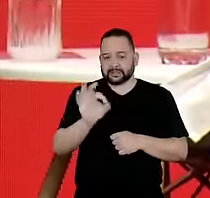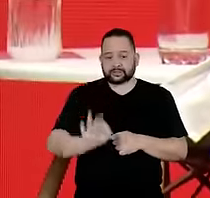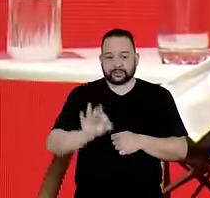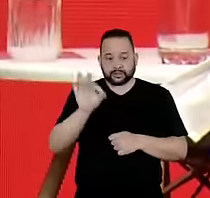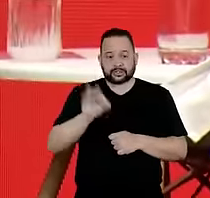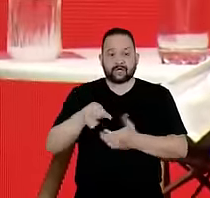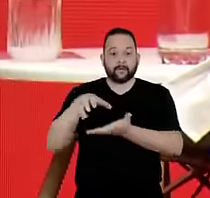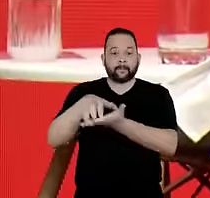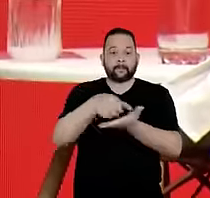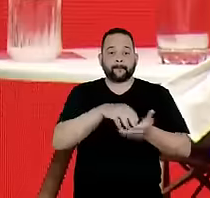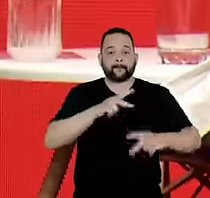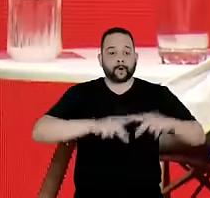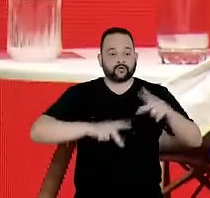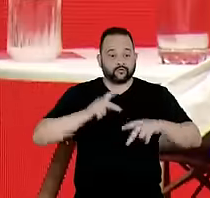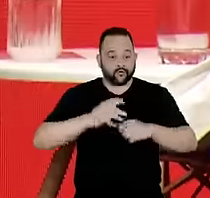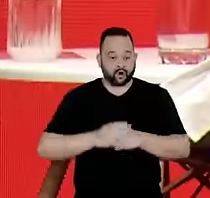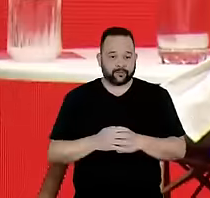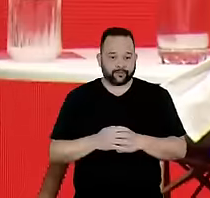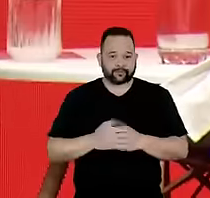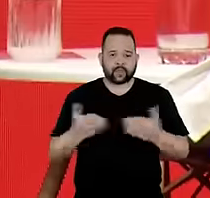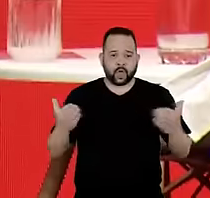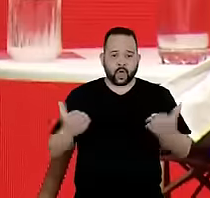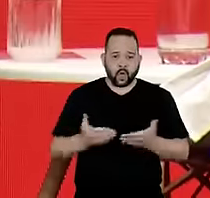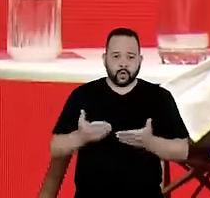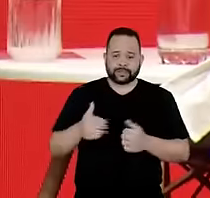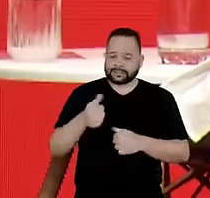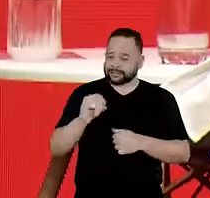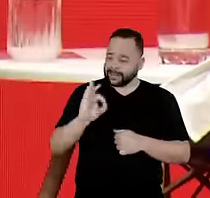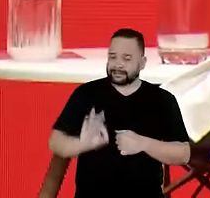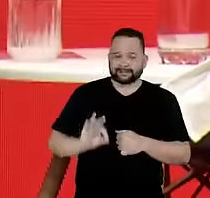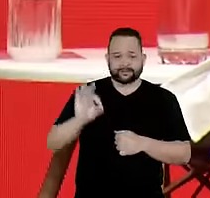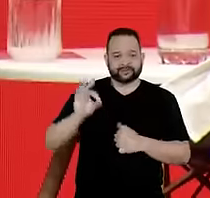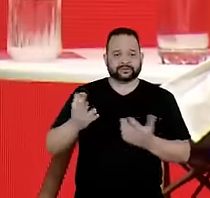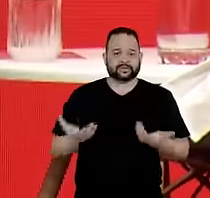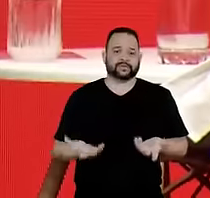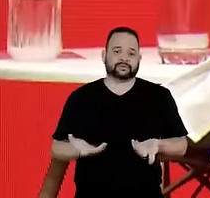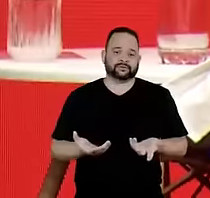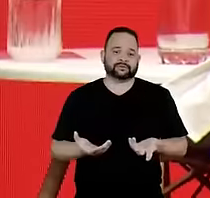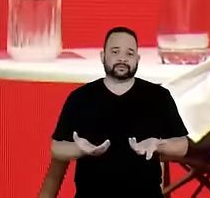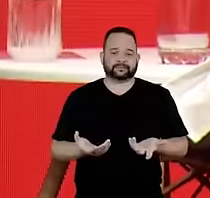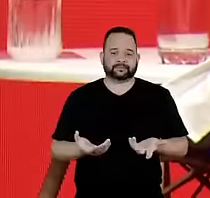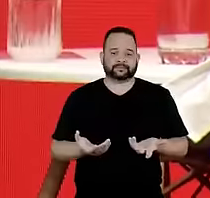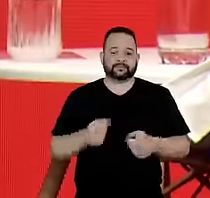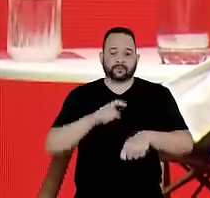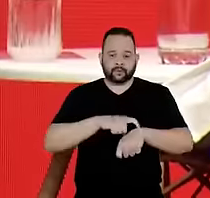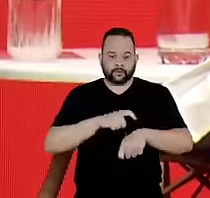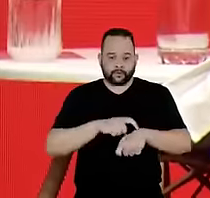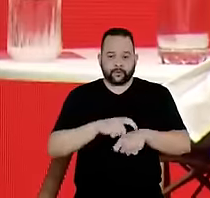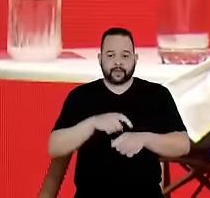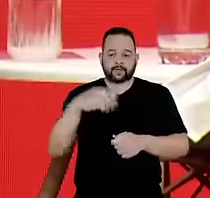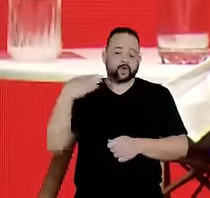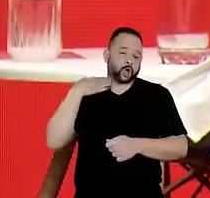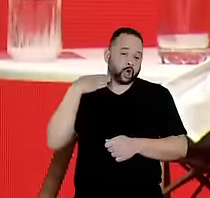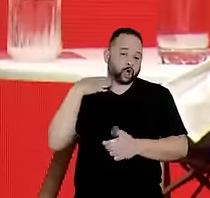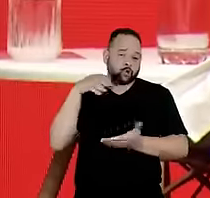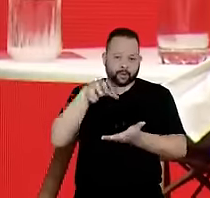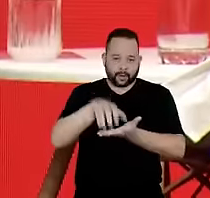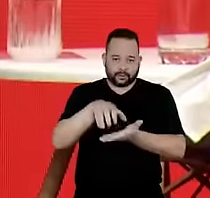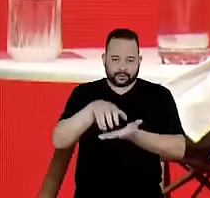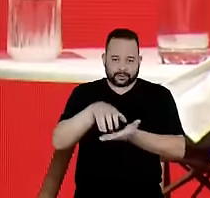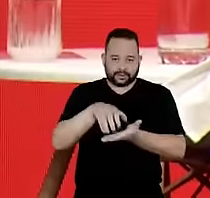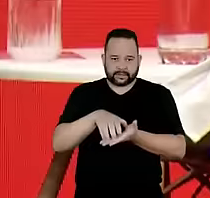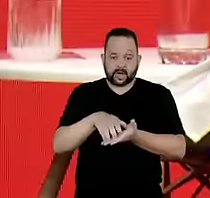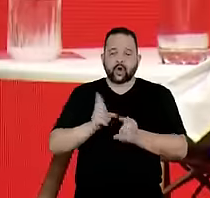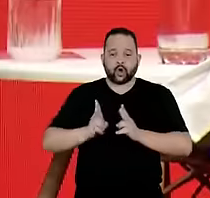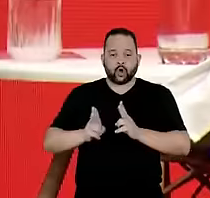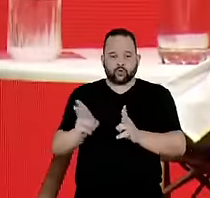10% então caiu bastante a exposição a tá na mínima m no momento que o banco central segue no corte de juros no momento em